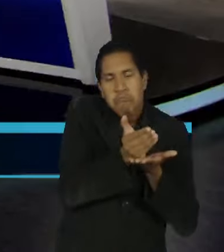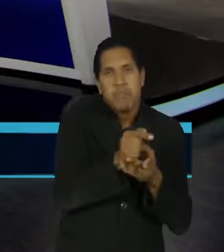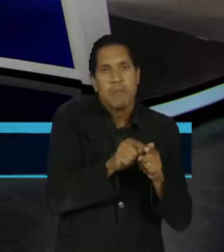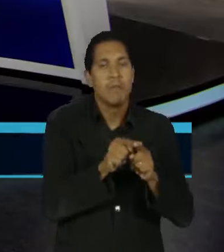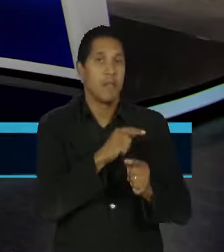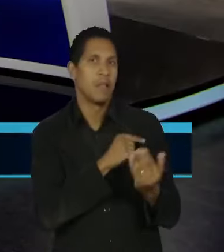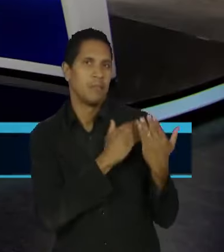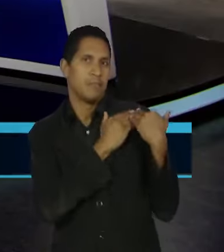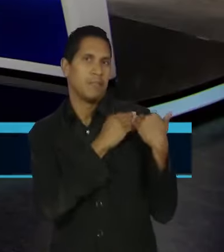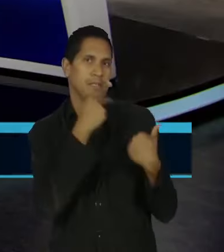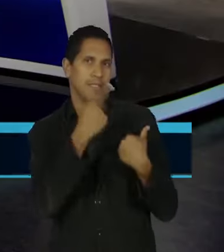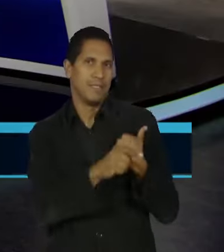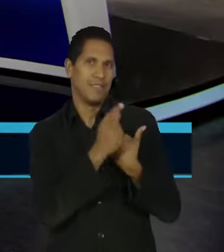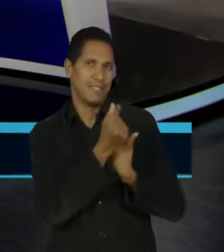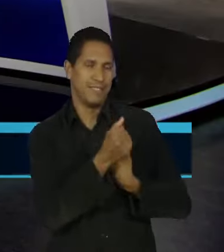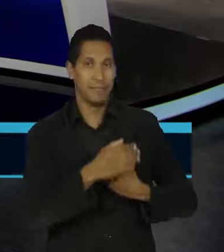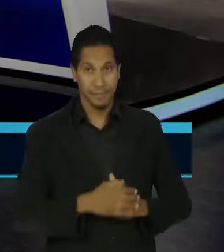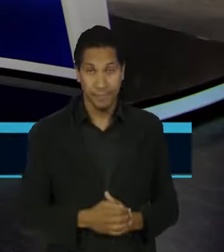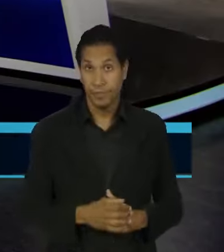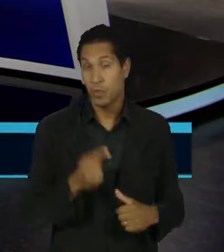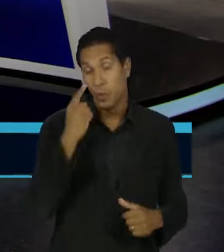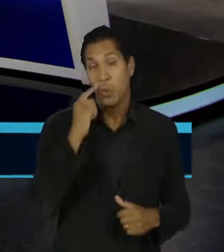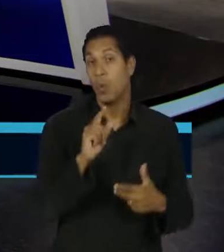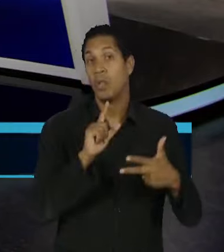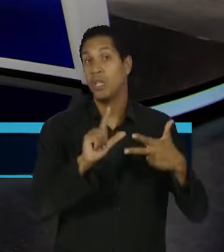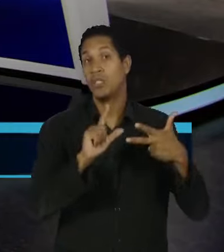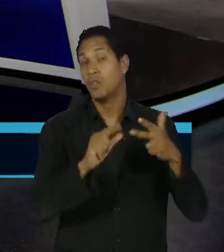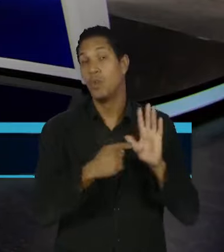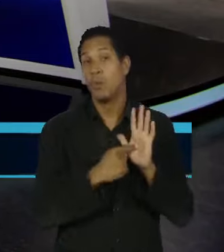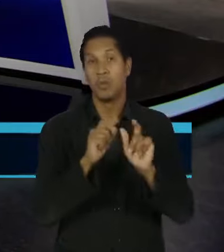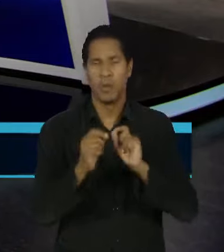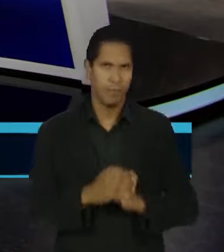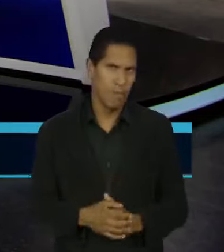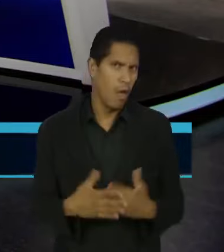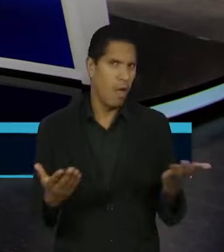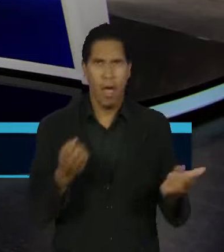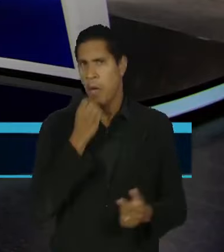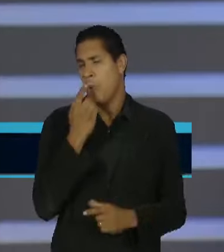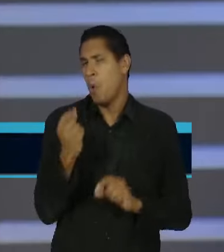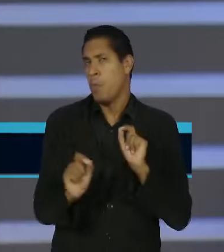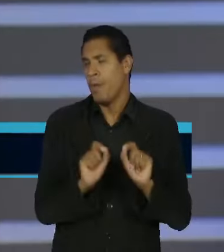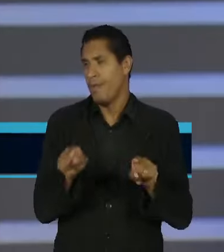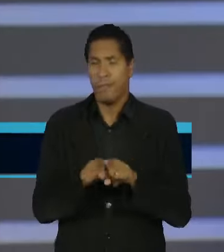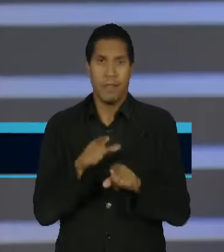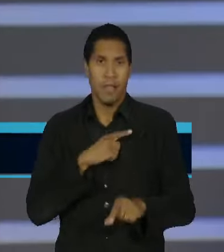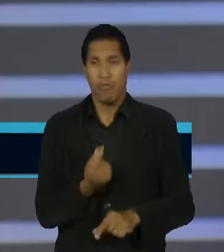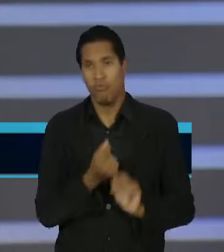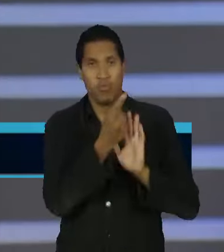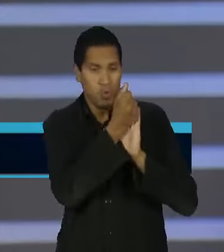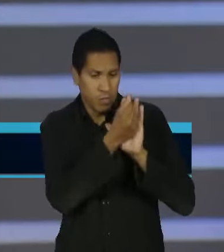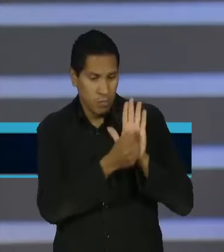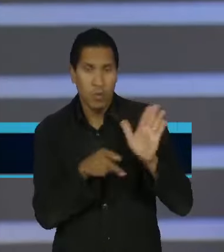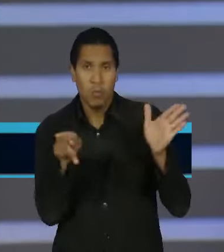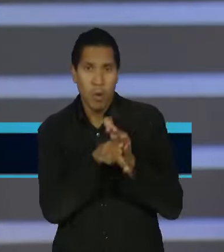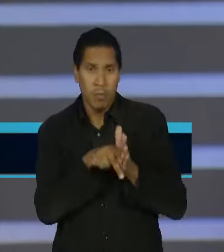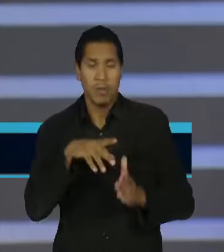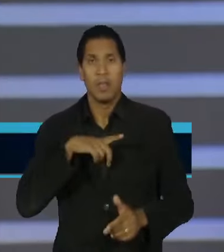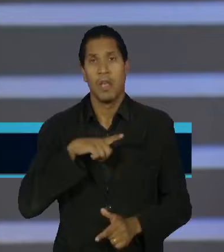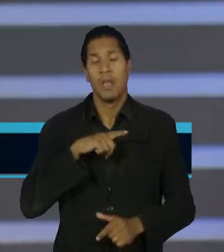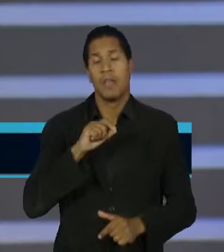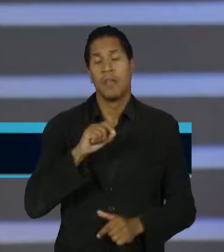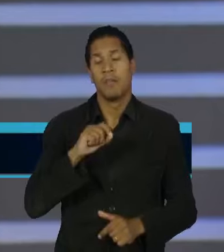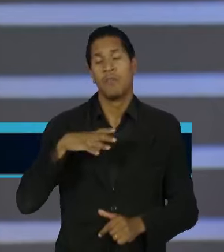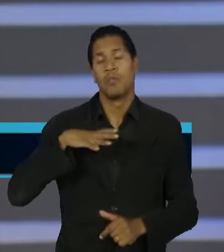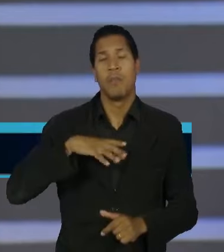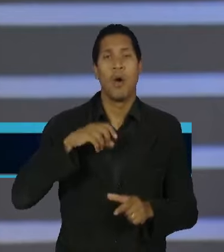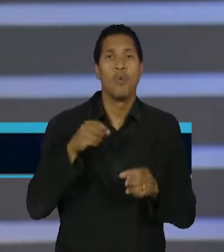disso O grande problema o legislativo diz olha é bom porque a gente vai ter um orçamento municipalista um termo até usado pelo Artur Lira presidente